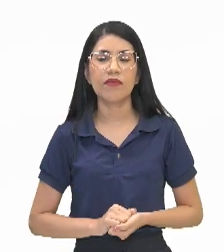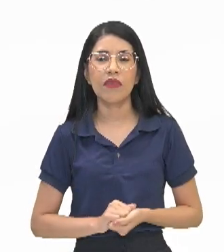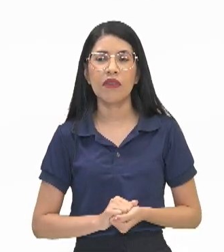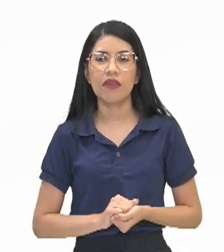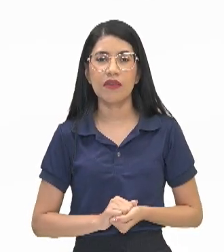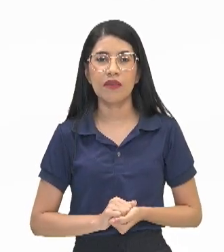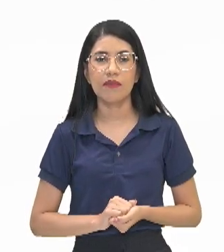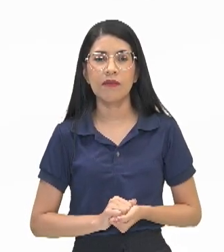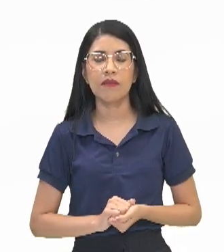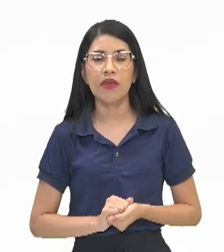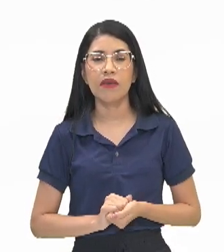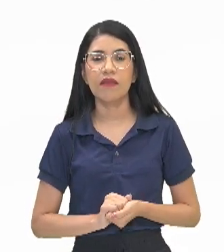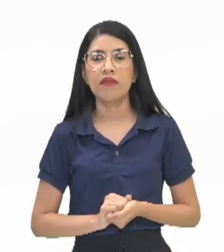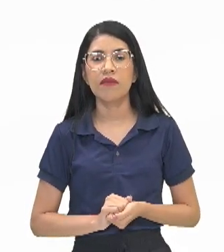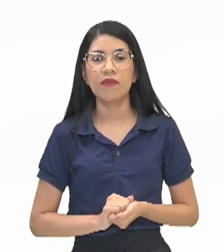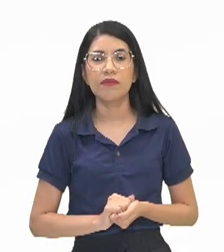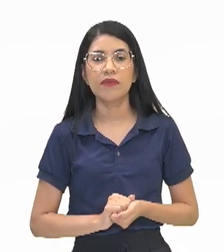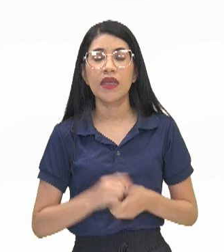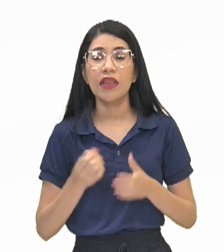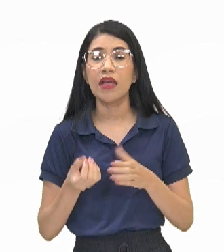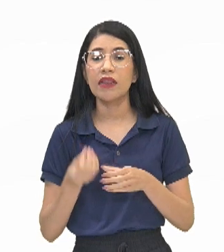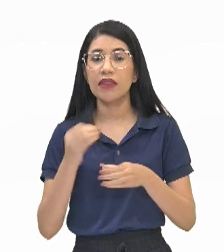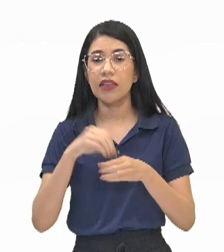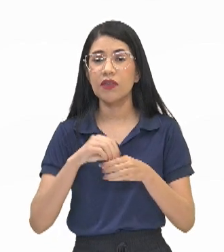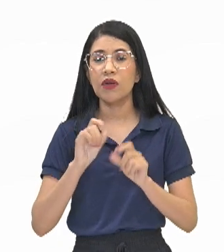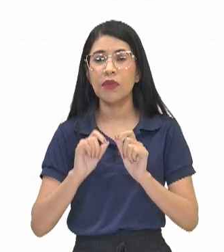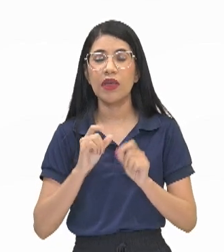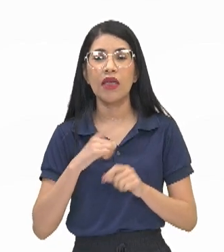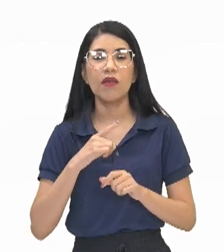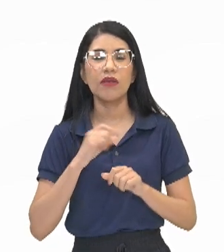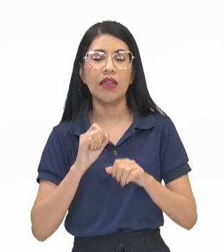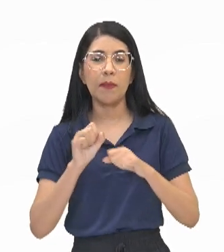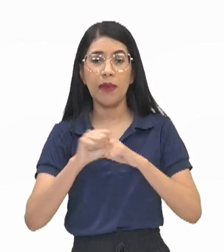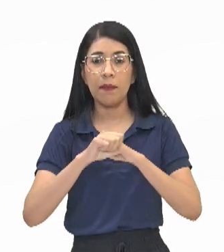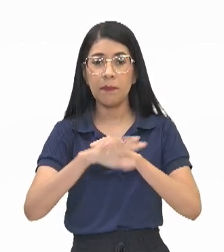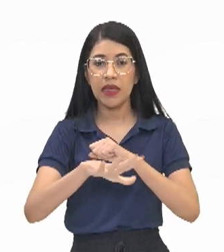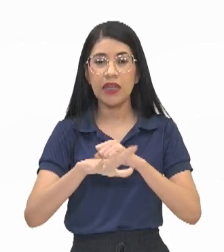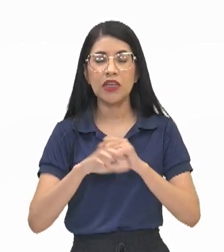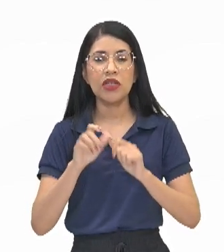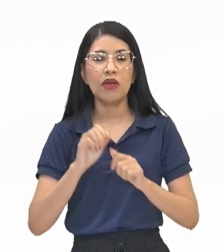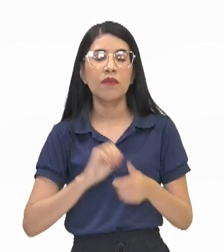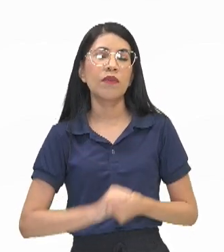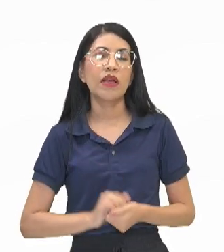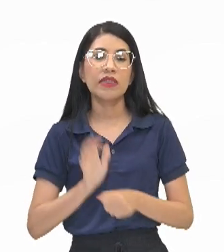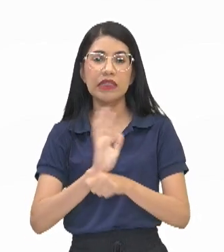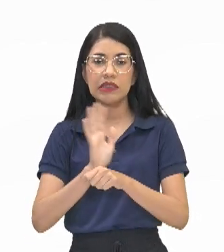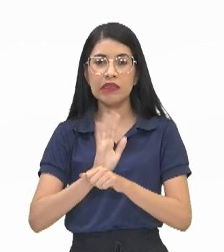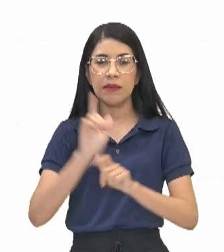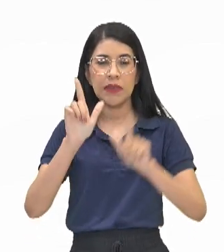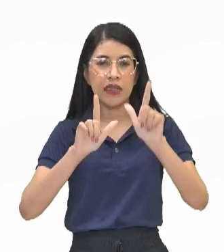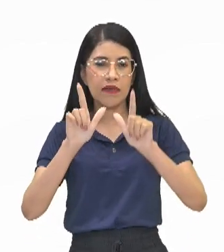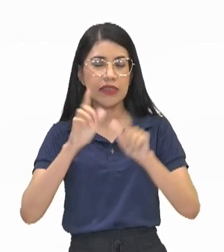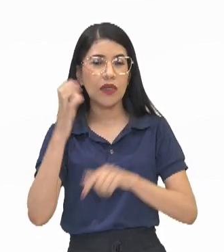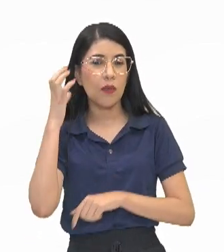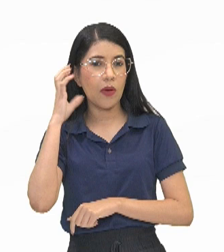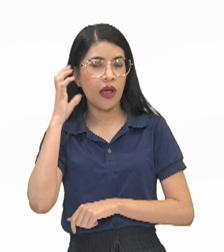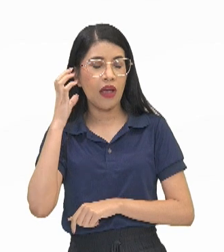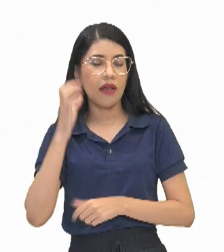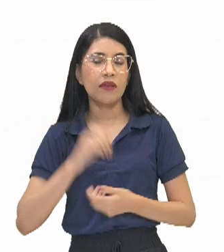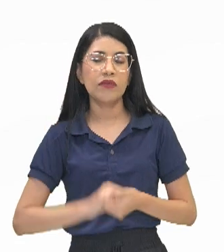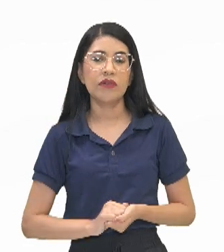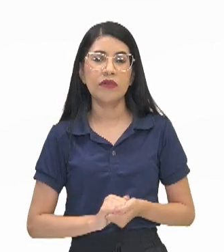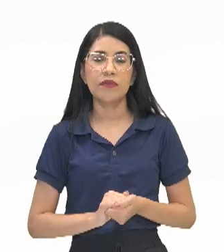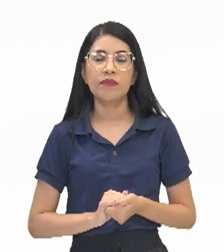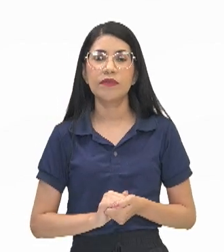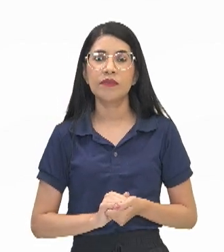aqui que ela é constituída, então, pela mídia, né? O cinema, rádio, televisão. Indústria cultural.